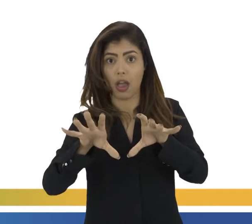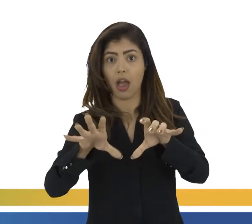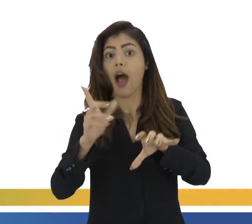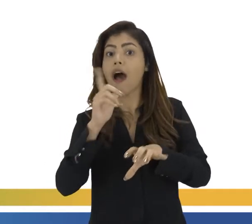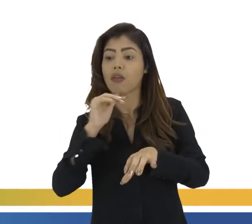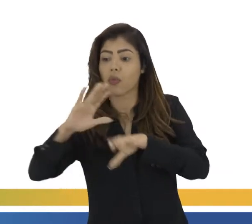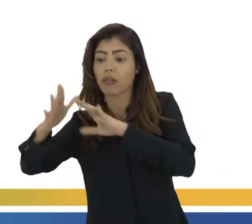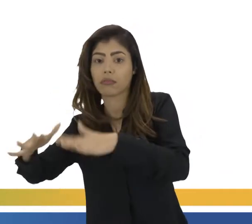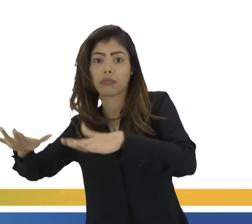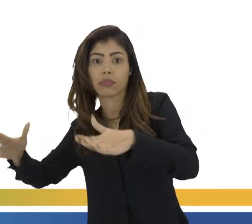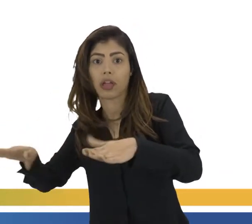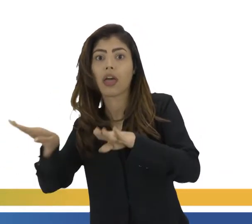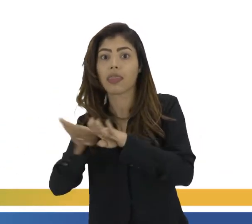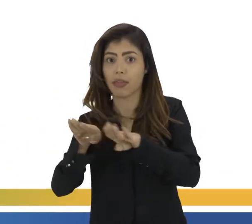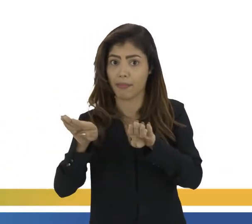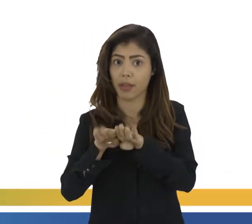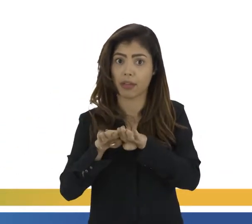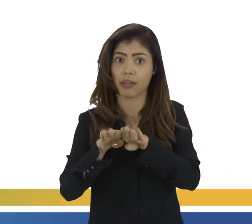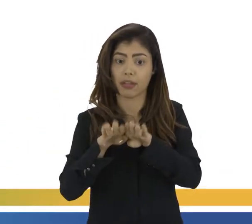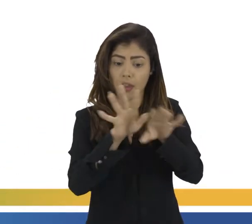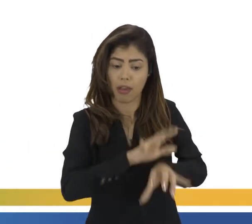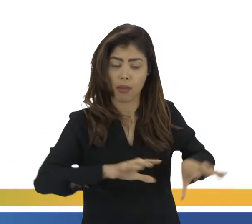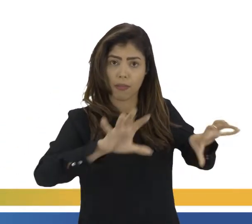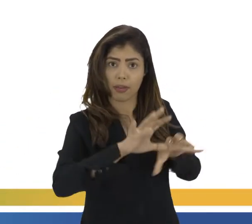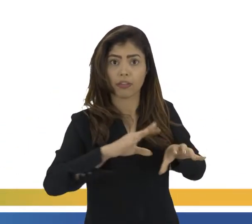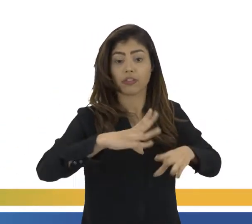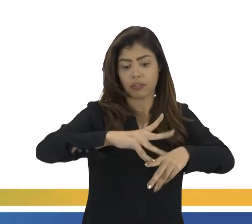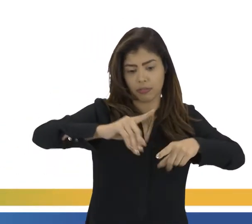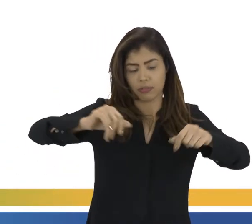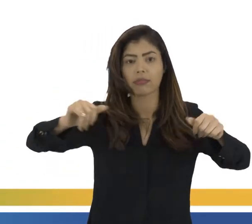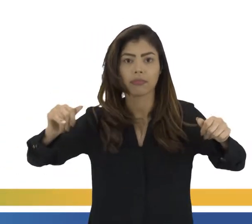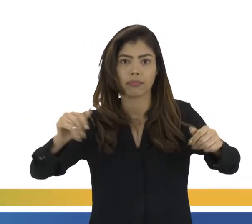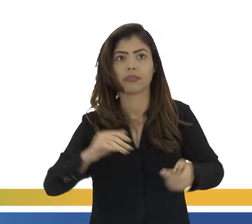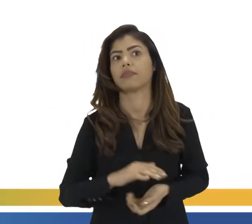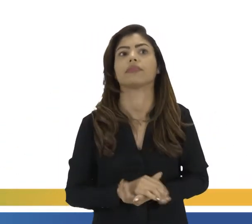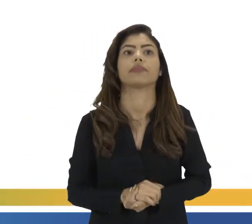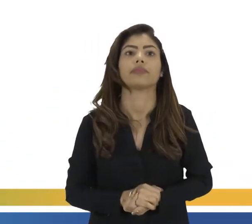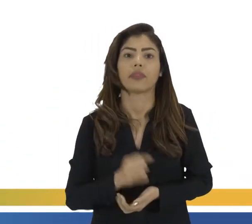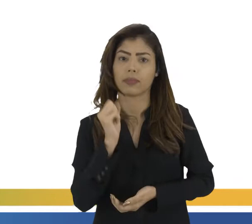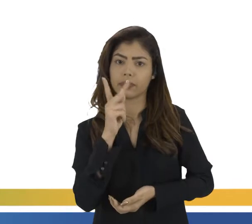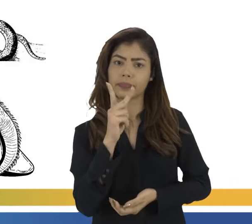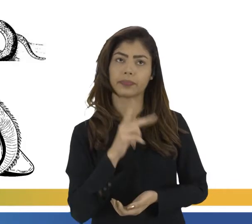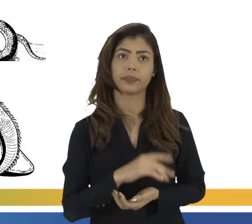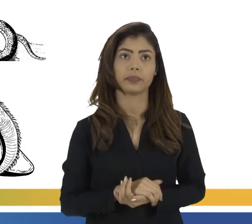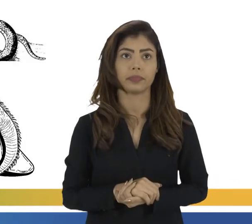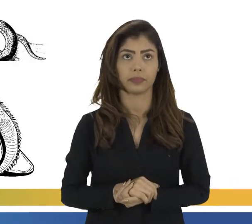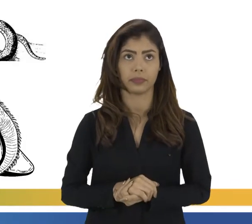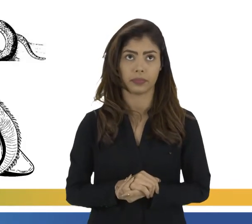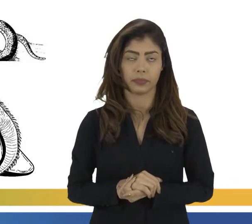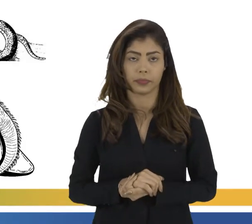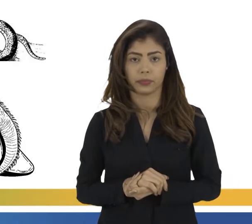ambiente aquático e ambiente terrestre, ok? Vamos lá.